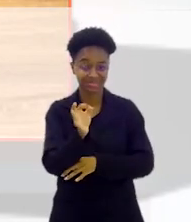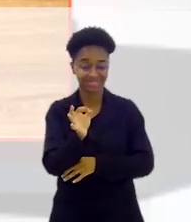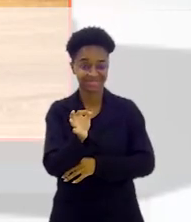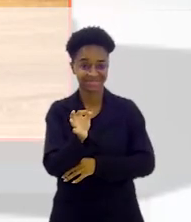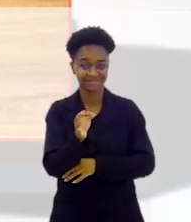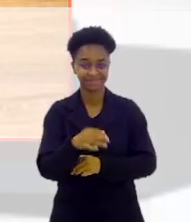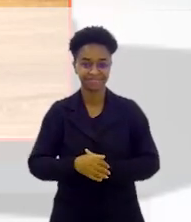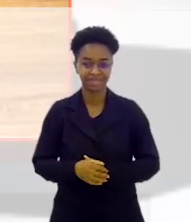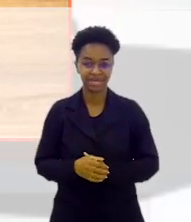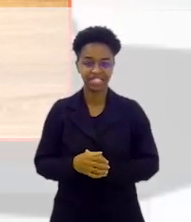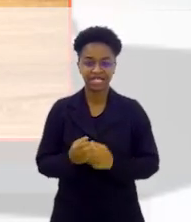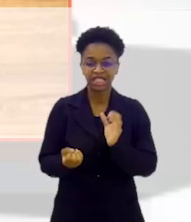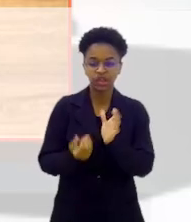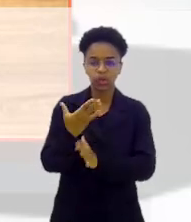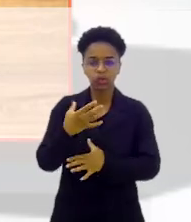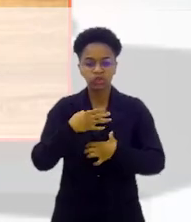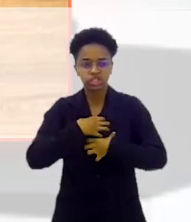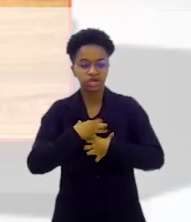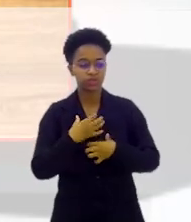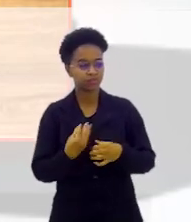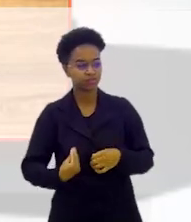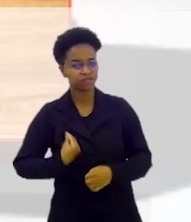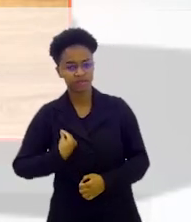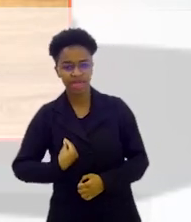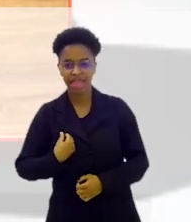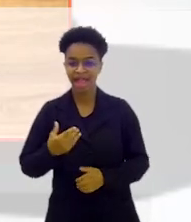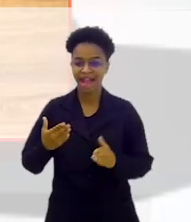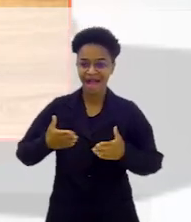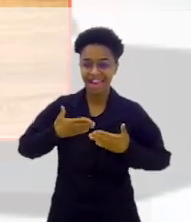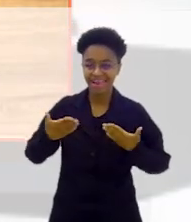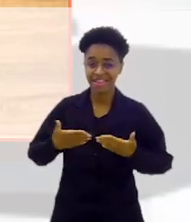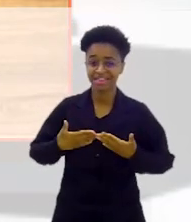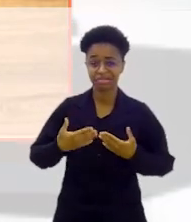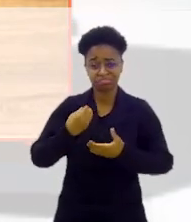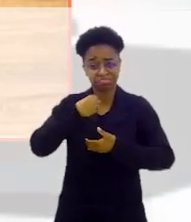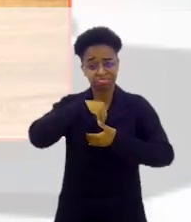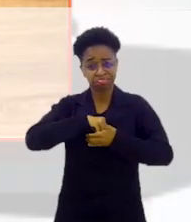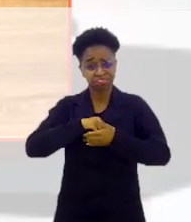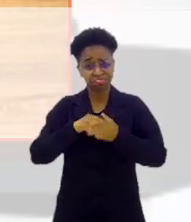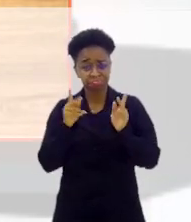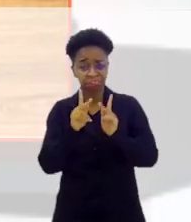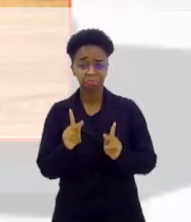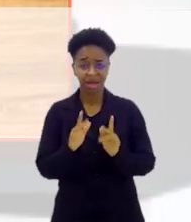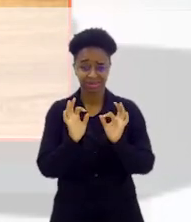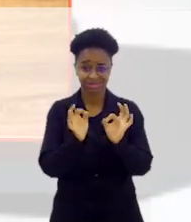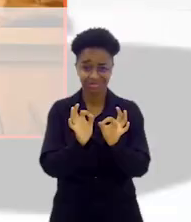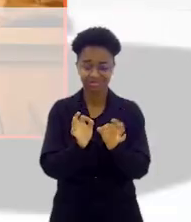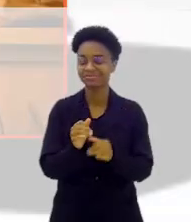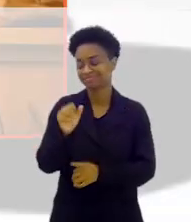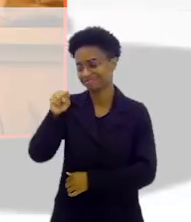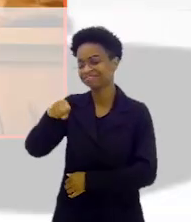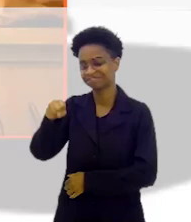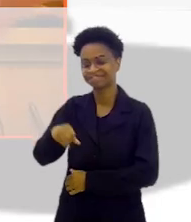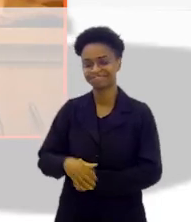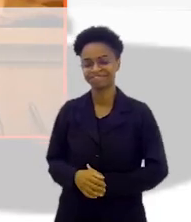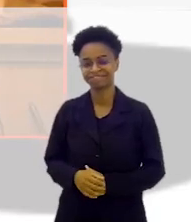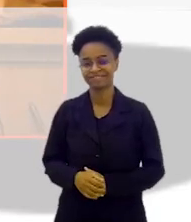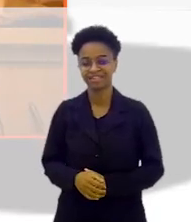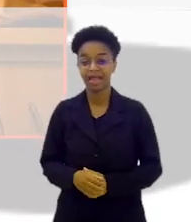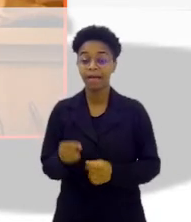né? um modo de viver, uma alegria, um preenchimento interior, né? É